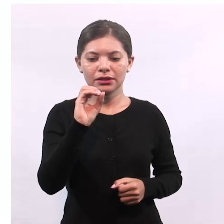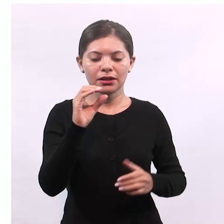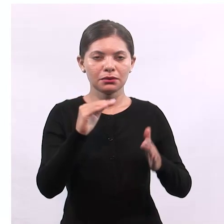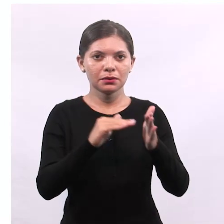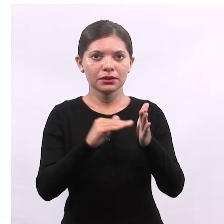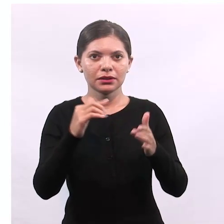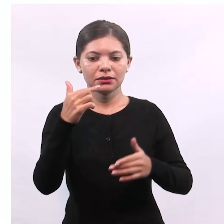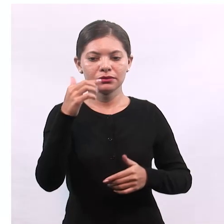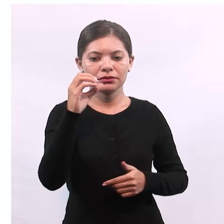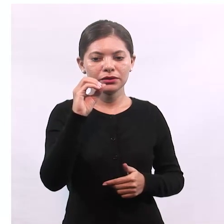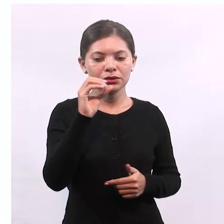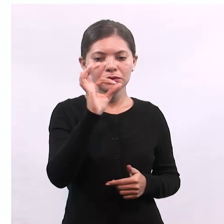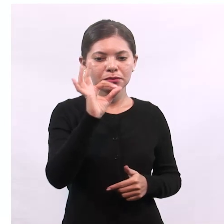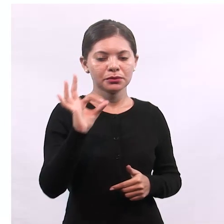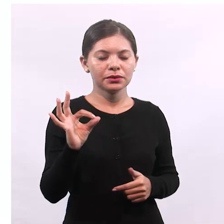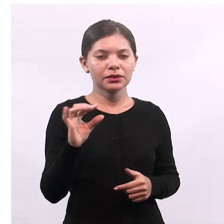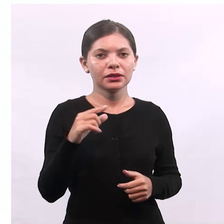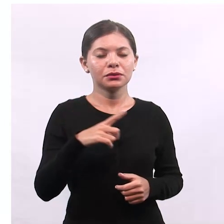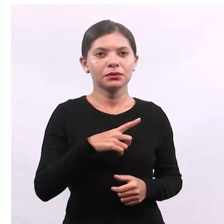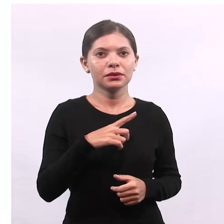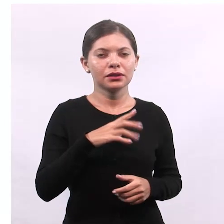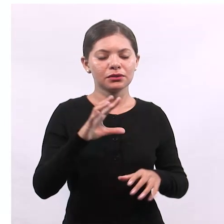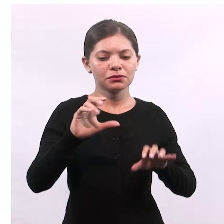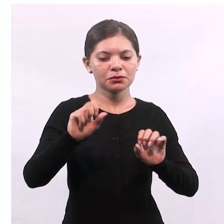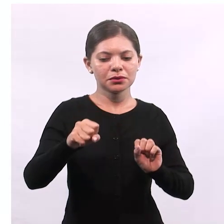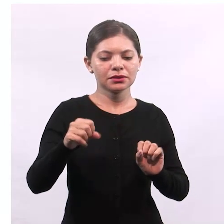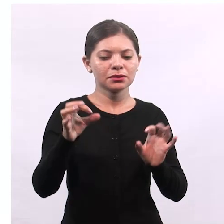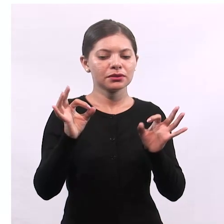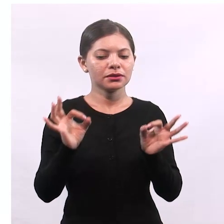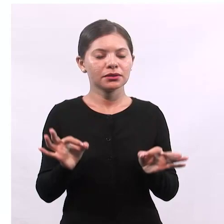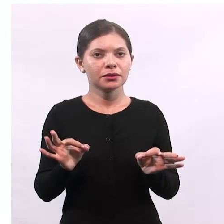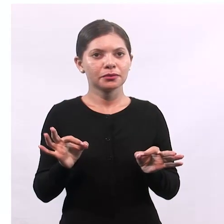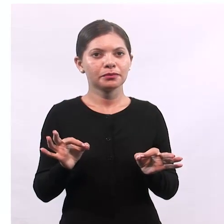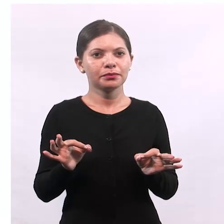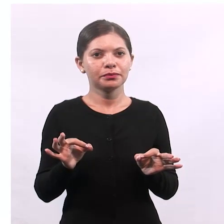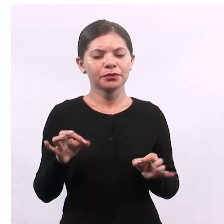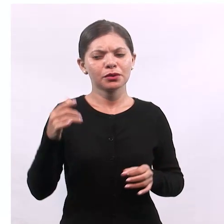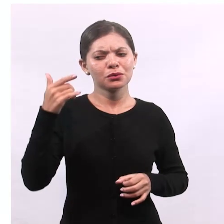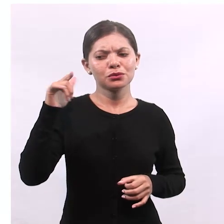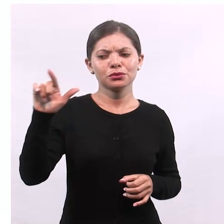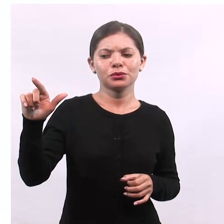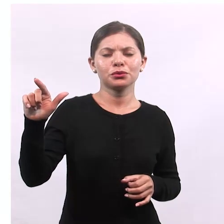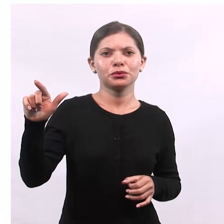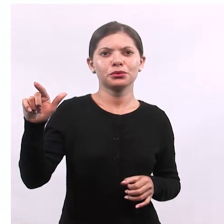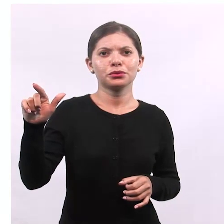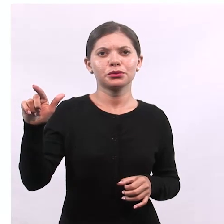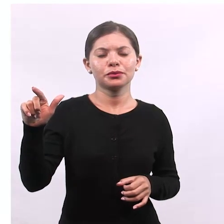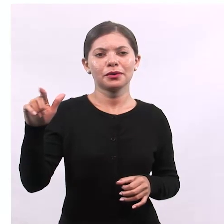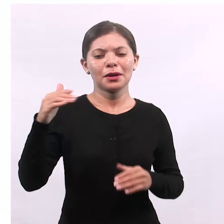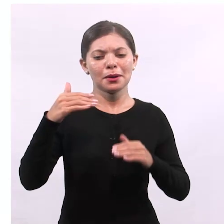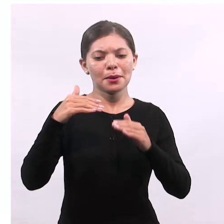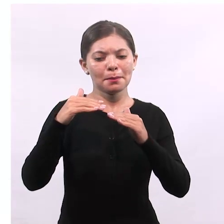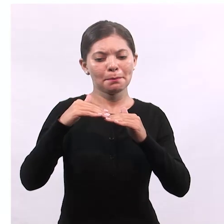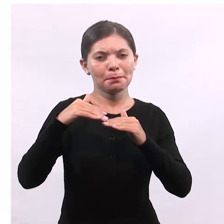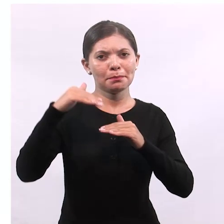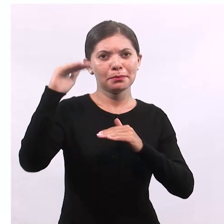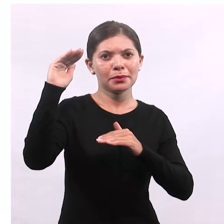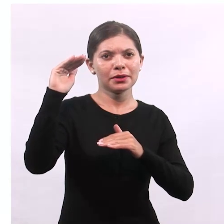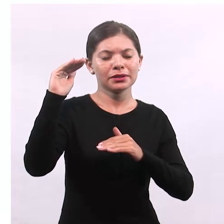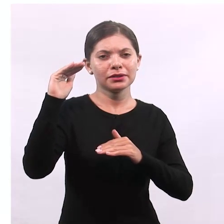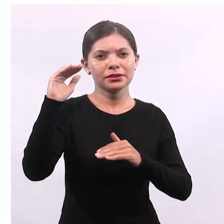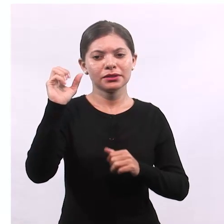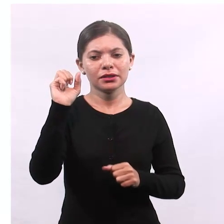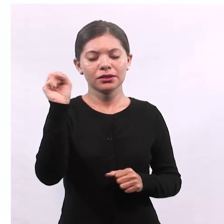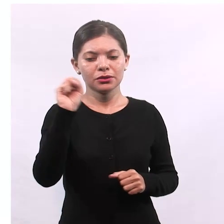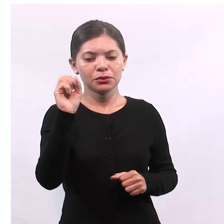a 20% dos professores possuem formação adequada o restante mais de 80%, porque ele é